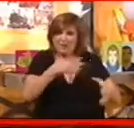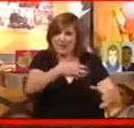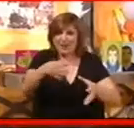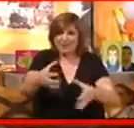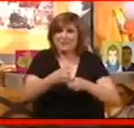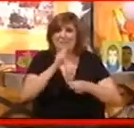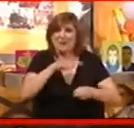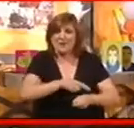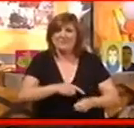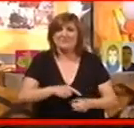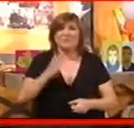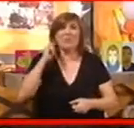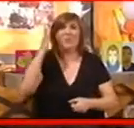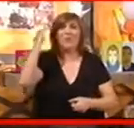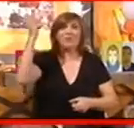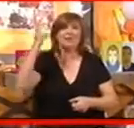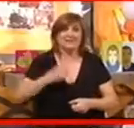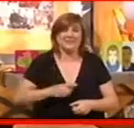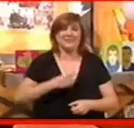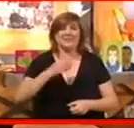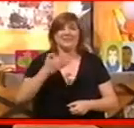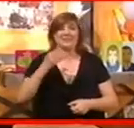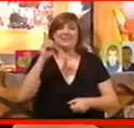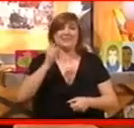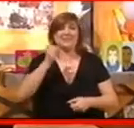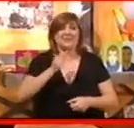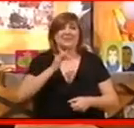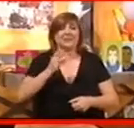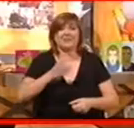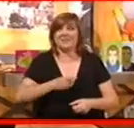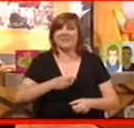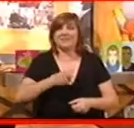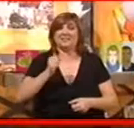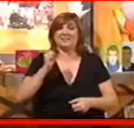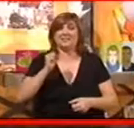Se eu ajudar. Dê mais 1 euro. Vá, vou tentar dar-vos mais 1.